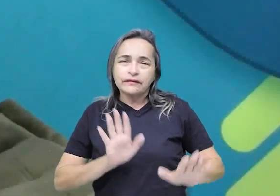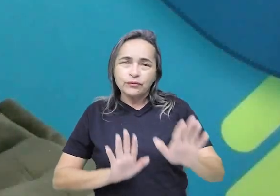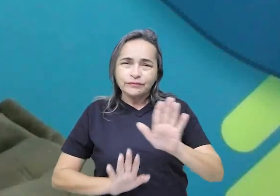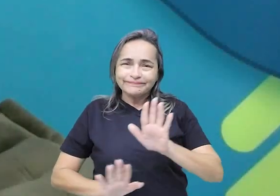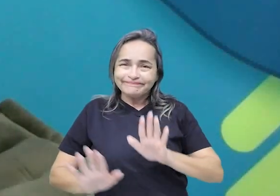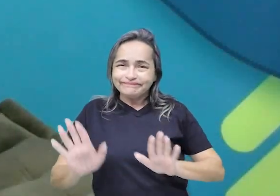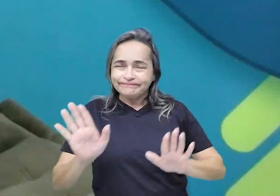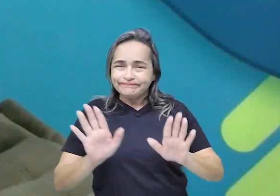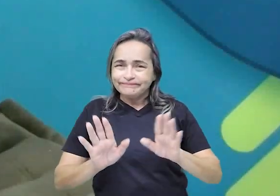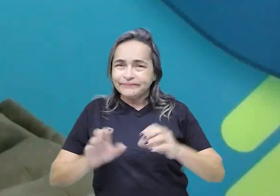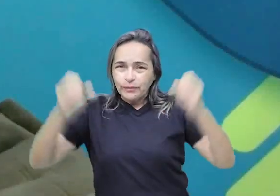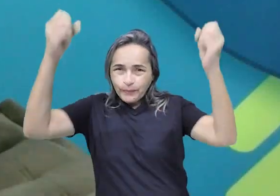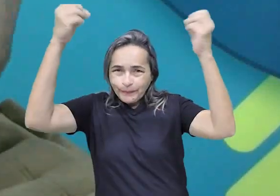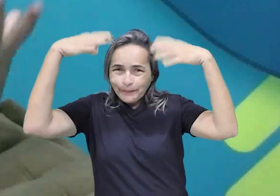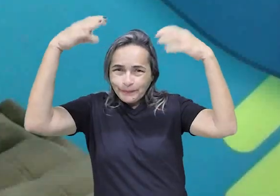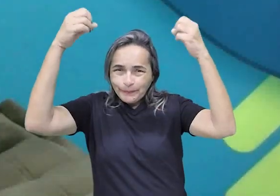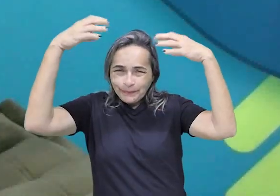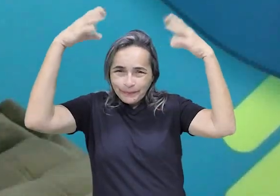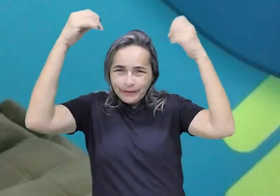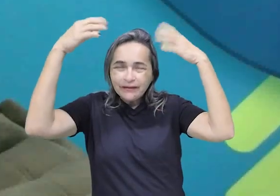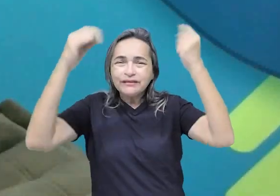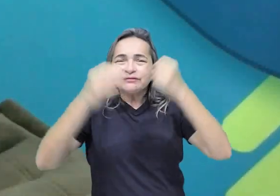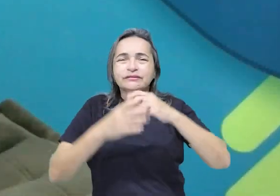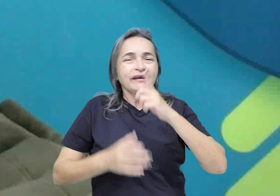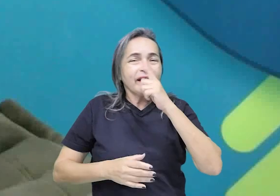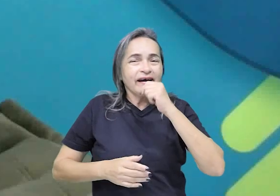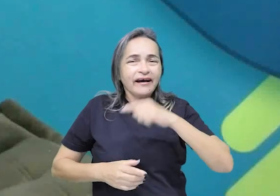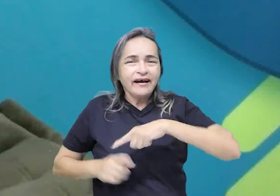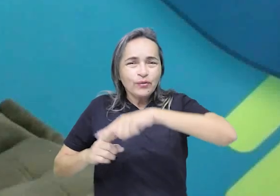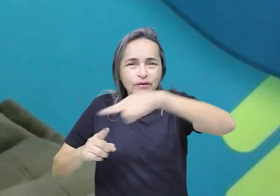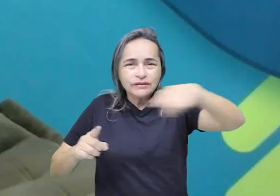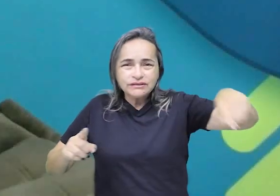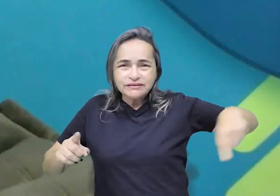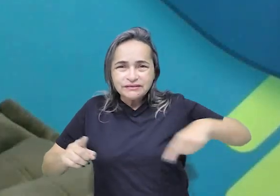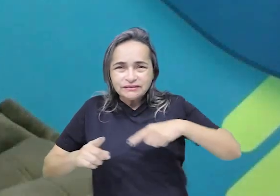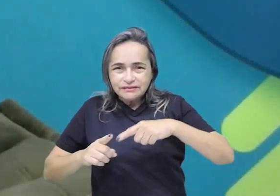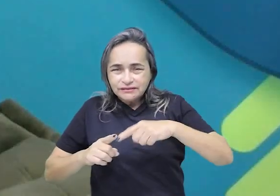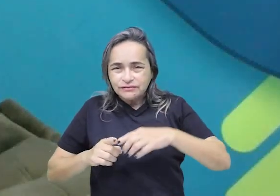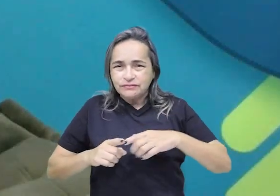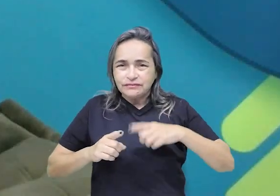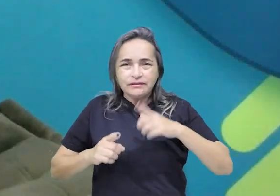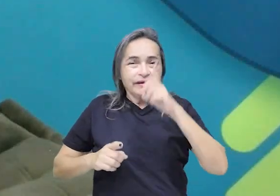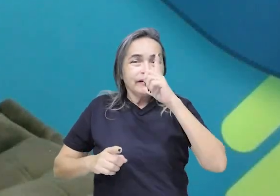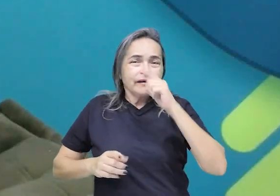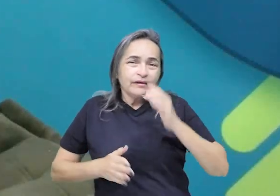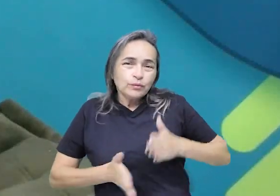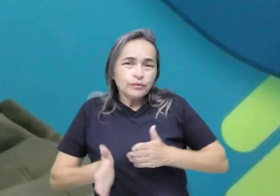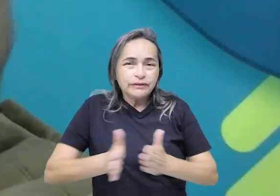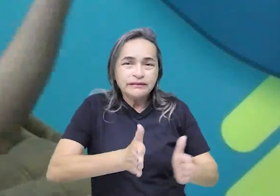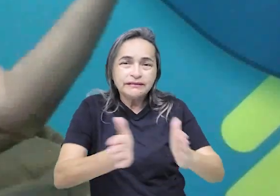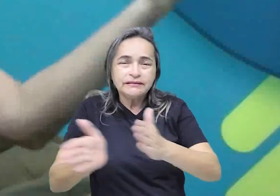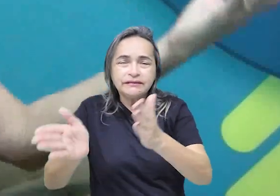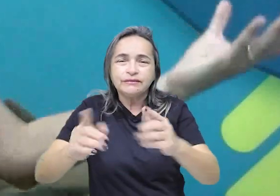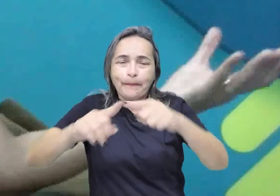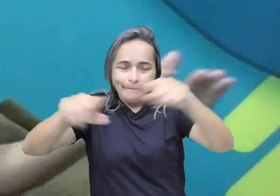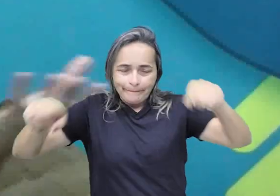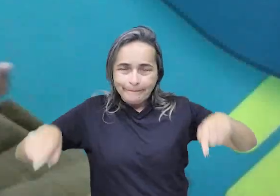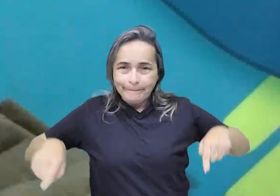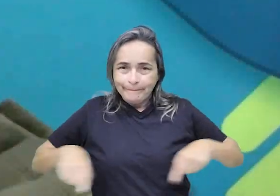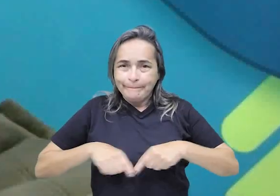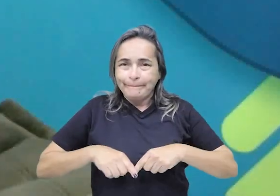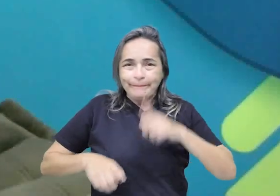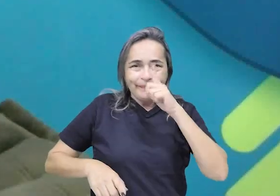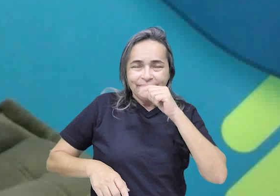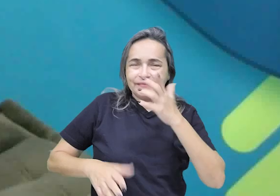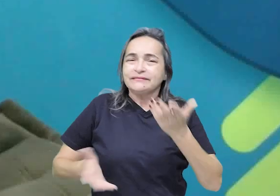de banhos, né? Banho de açude, banho de rio, banho de piscina, porque muitas vezes a gente brincadeiras